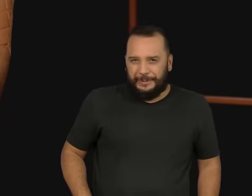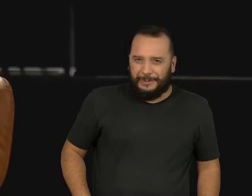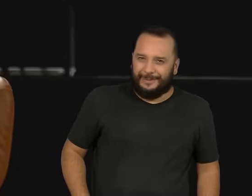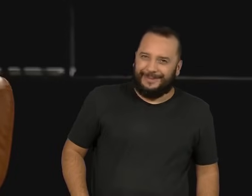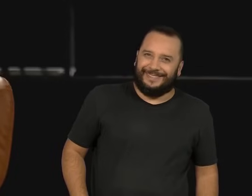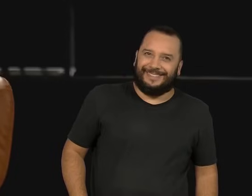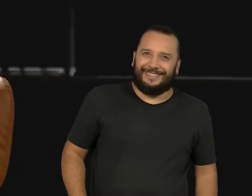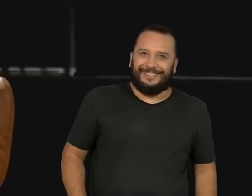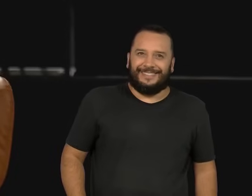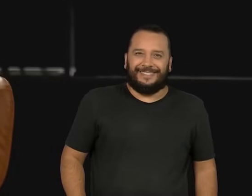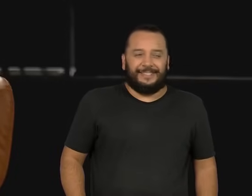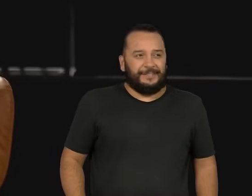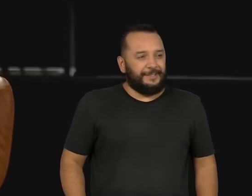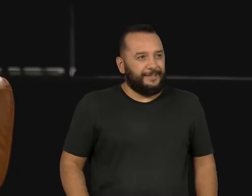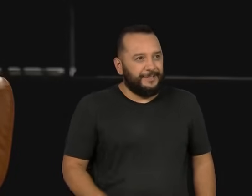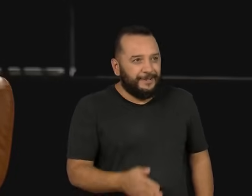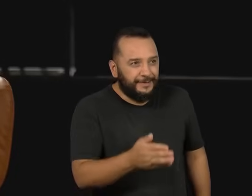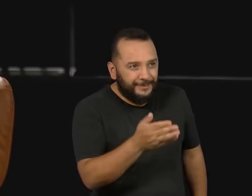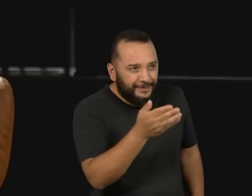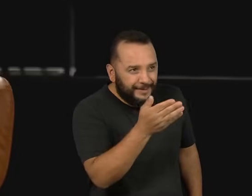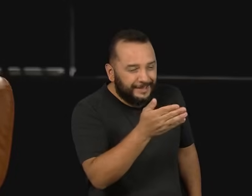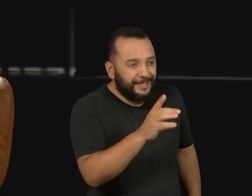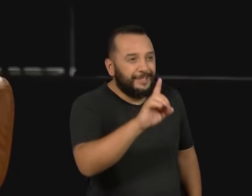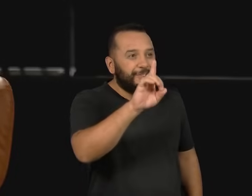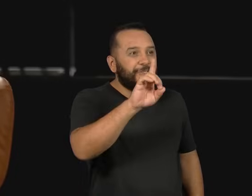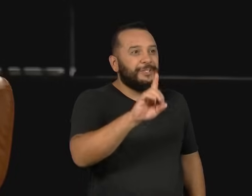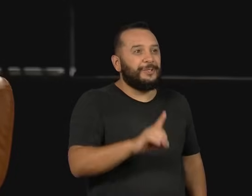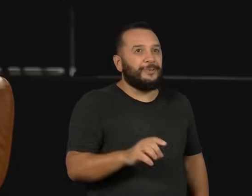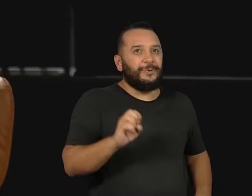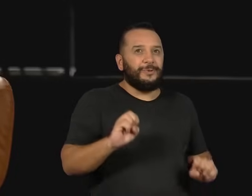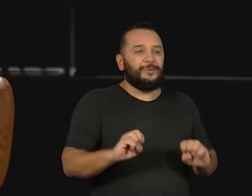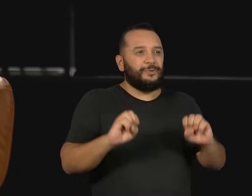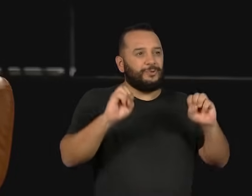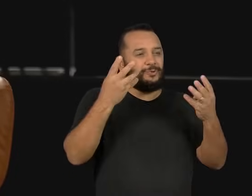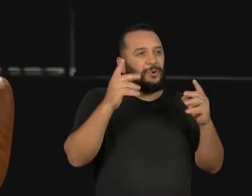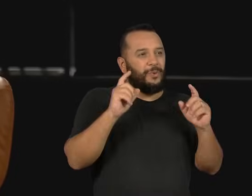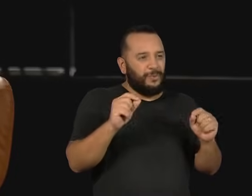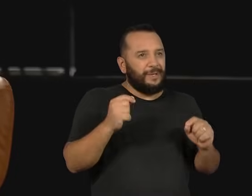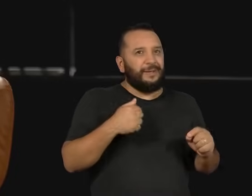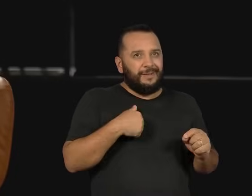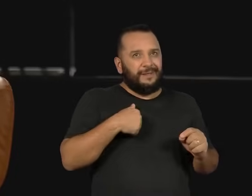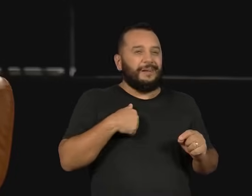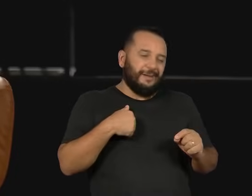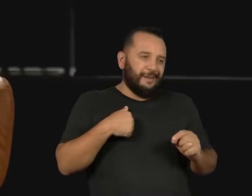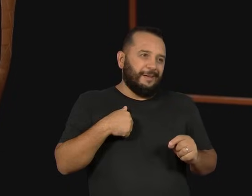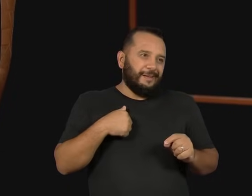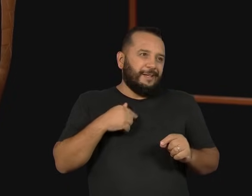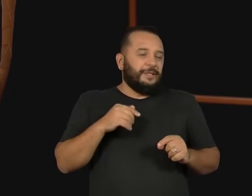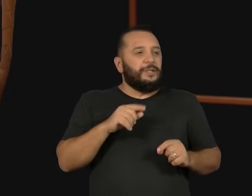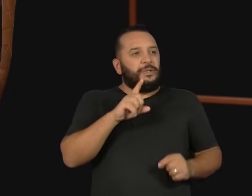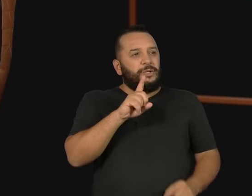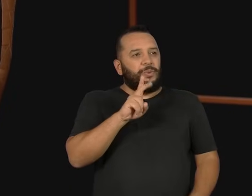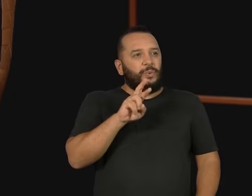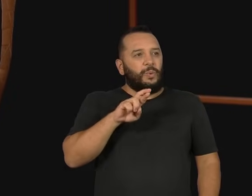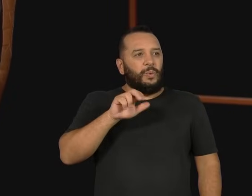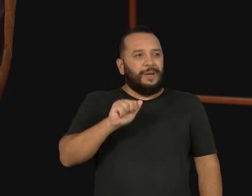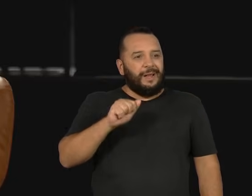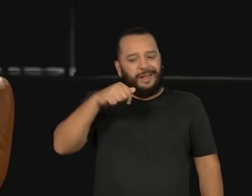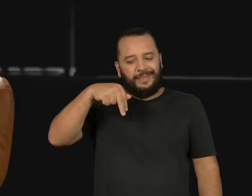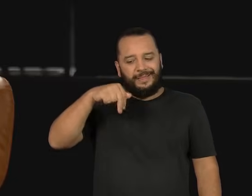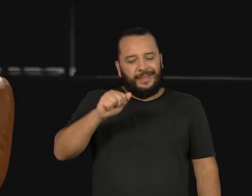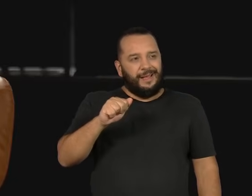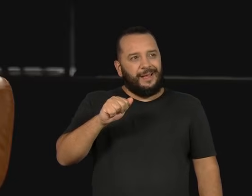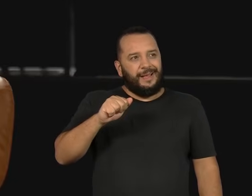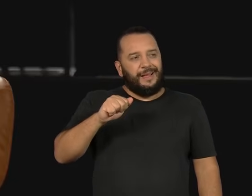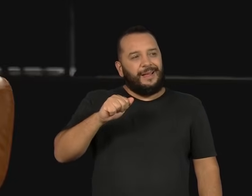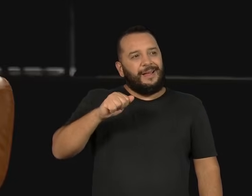Genial. E você foi também diretor musical do show Dura na Queda, com outra diva da nossa música, né? A nossa saudosa